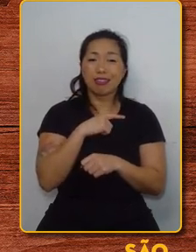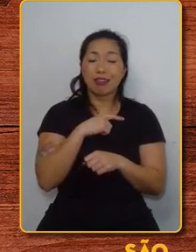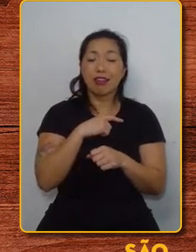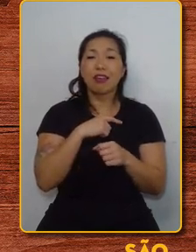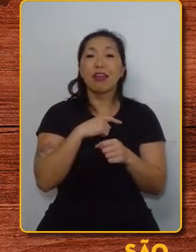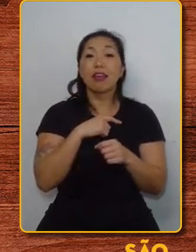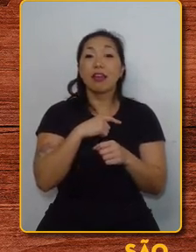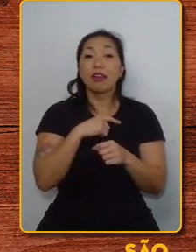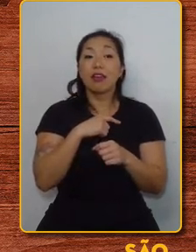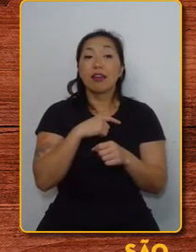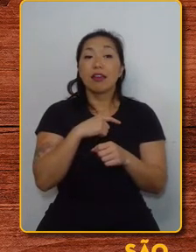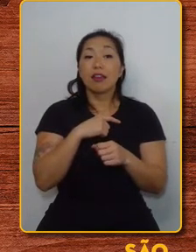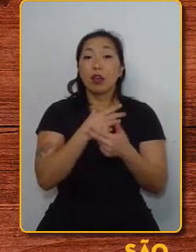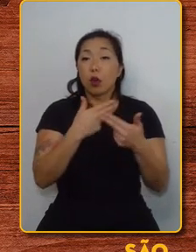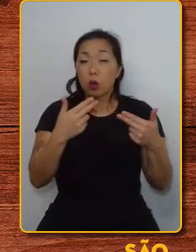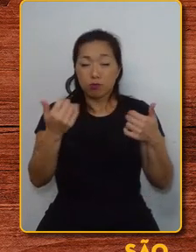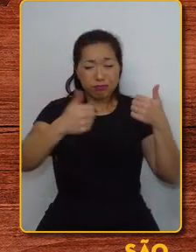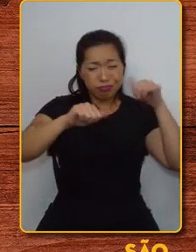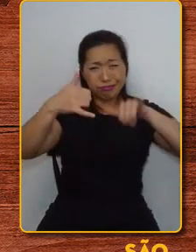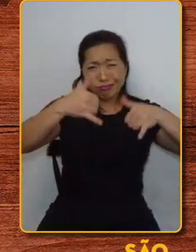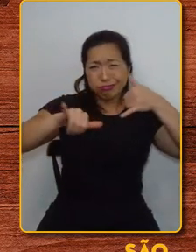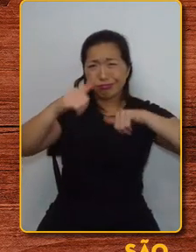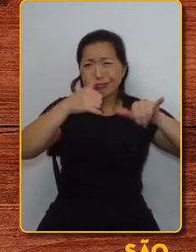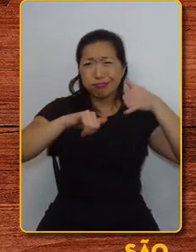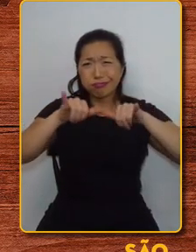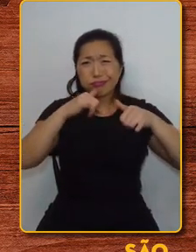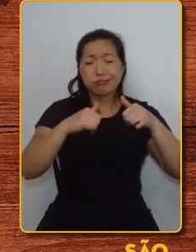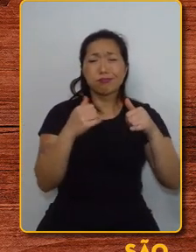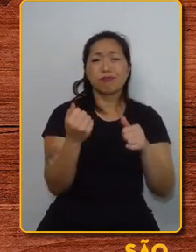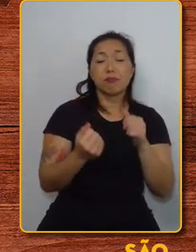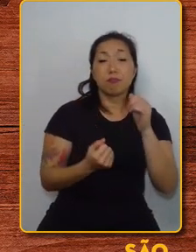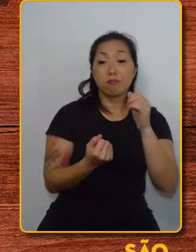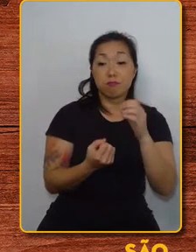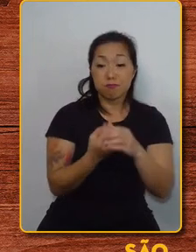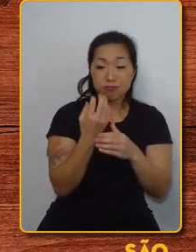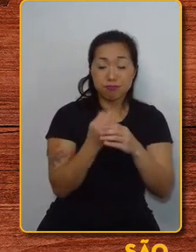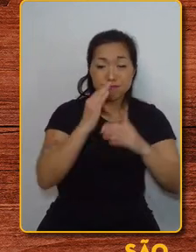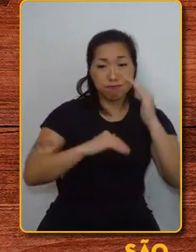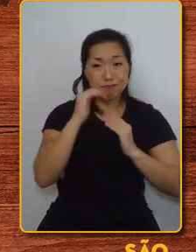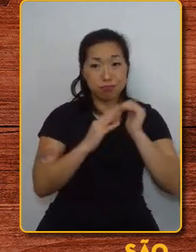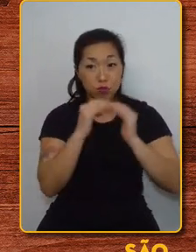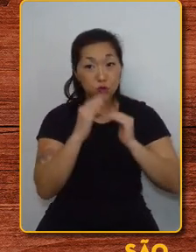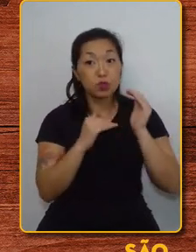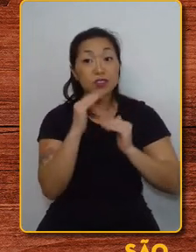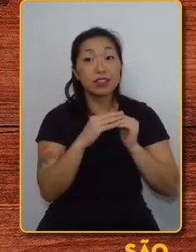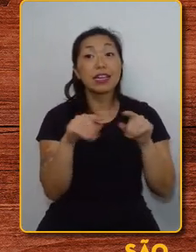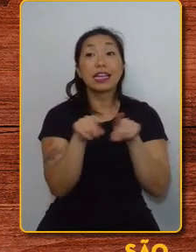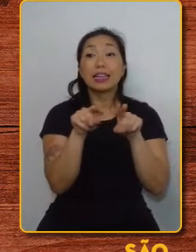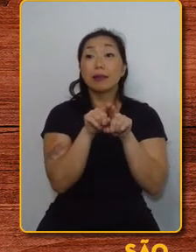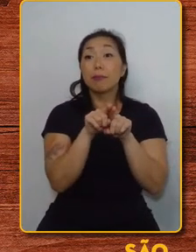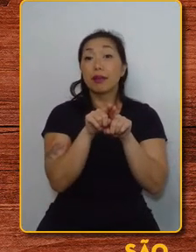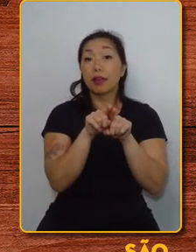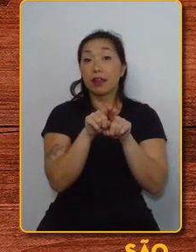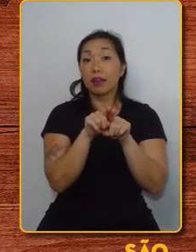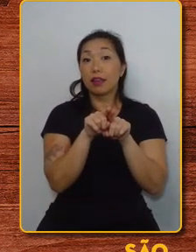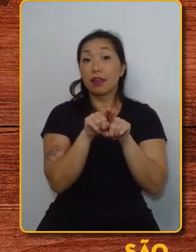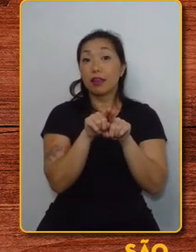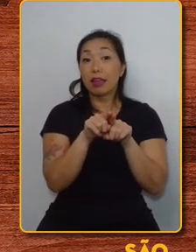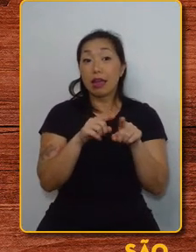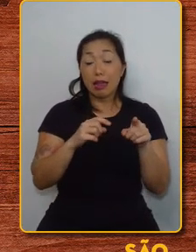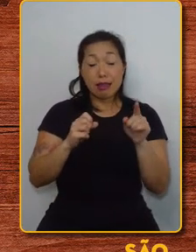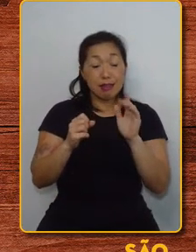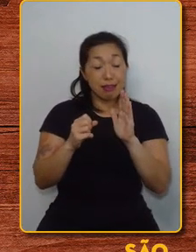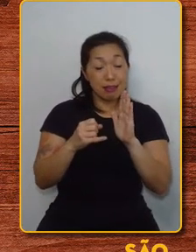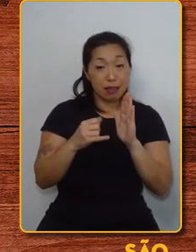que se utiliza na natureza para produzir sem mão de obra, e há um alto custo de isenção de imposto no Brasil,